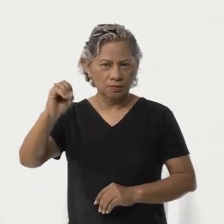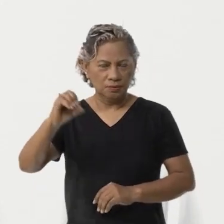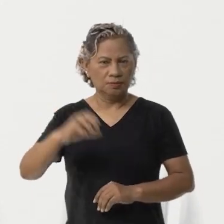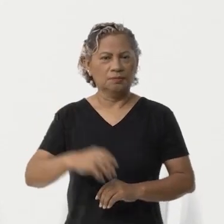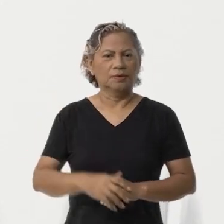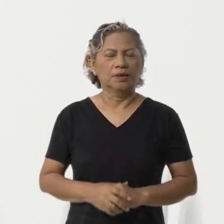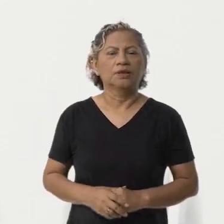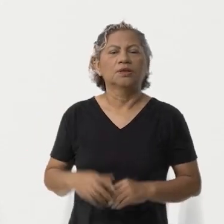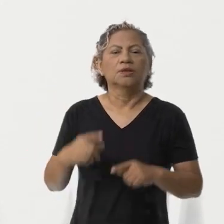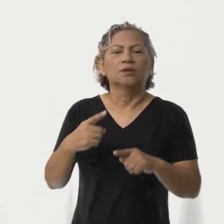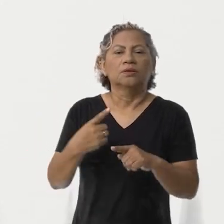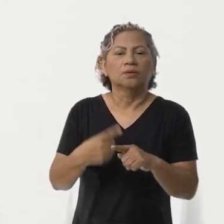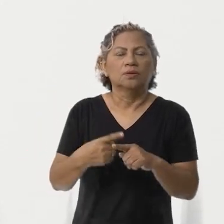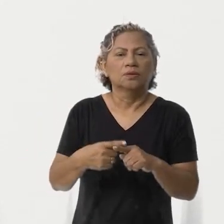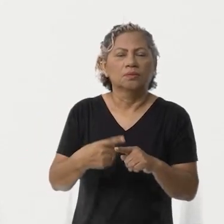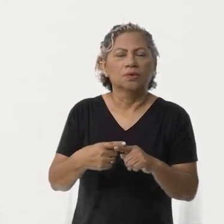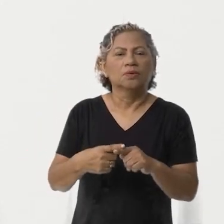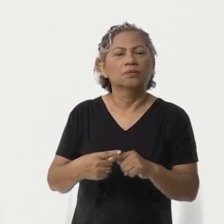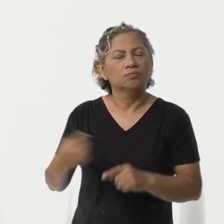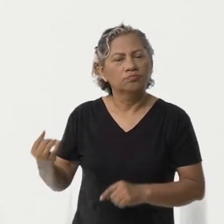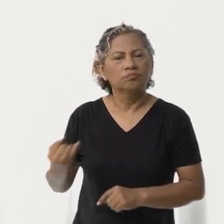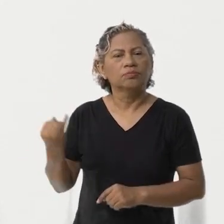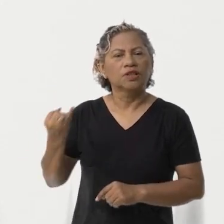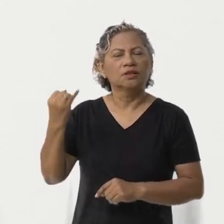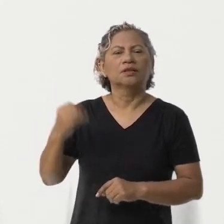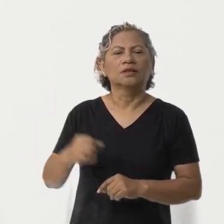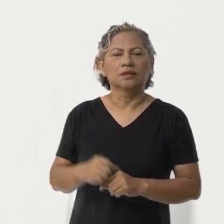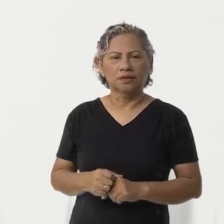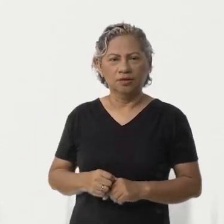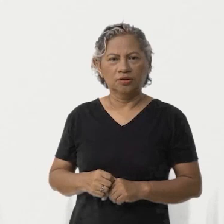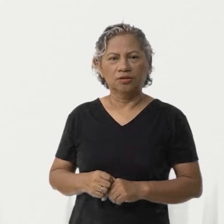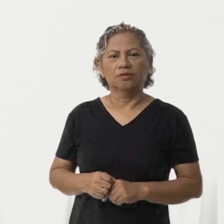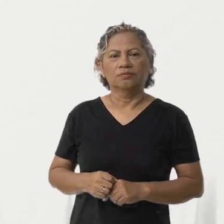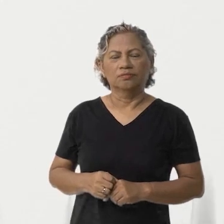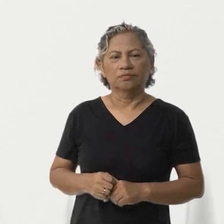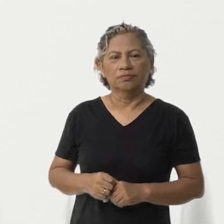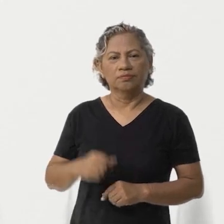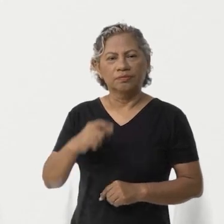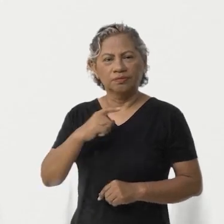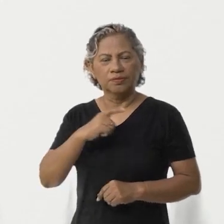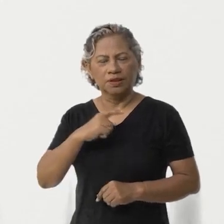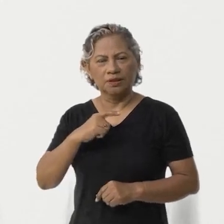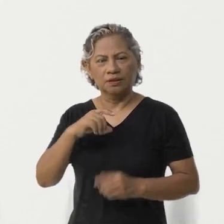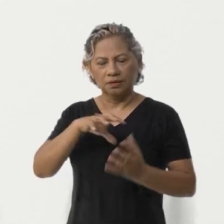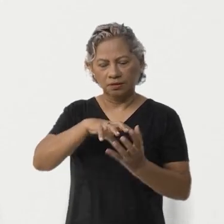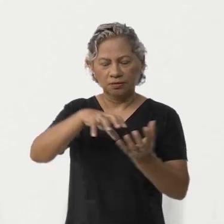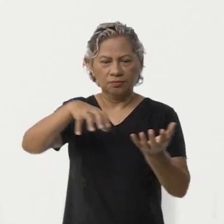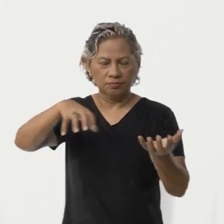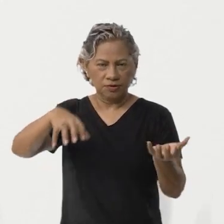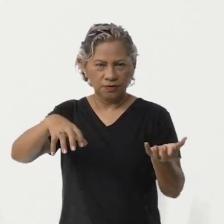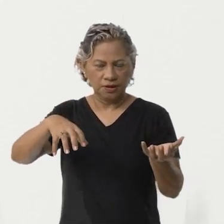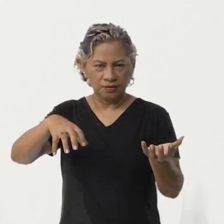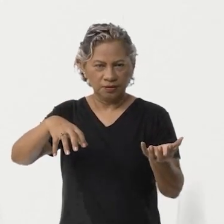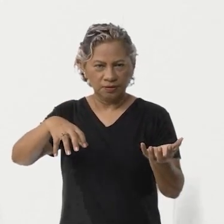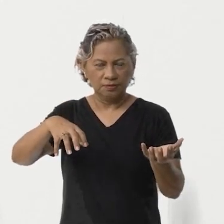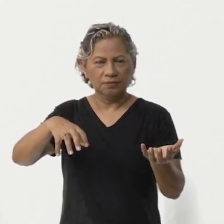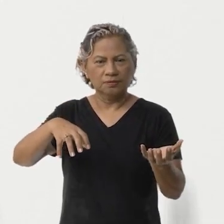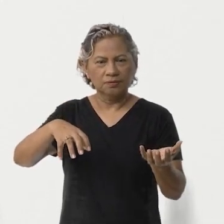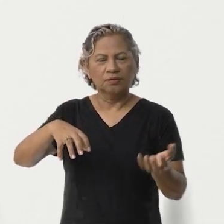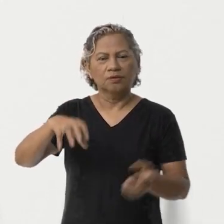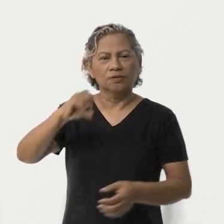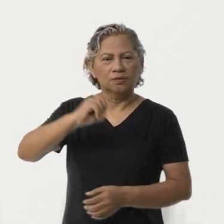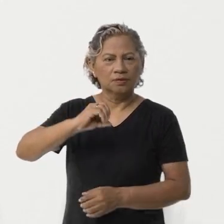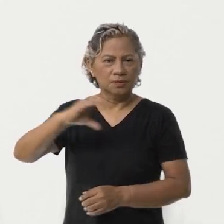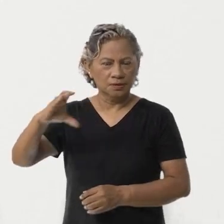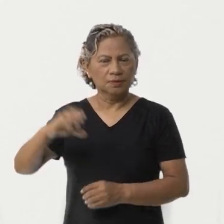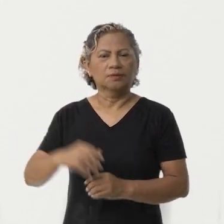Greenwich. Portanto, sua área está situada no chamado hemisfério ocidental. Então, quando eu estiver falando